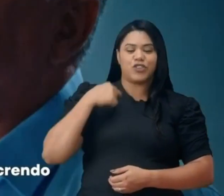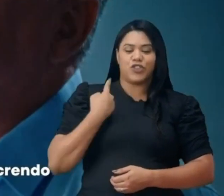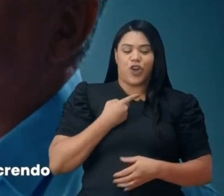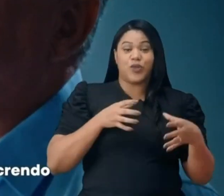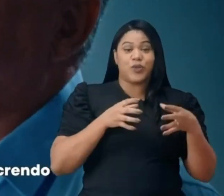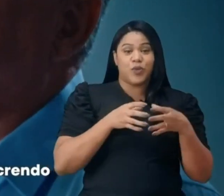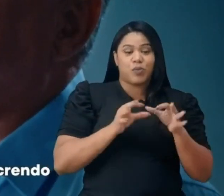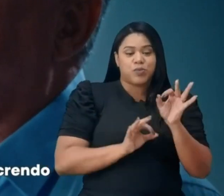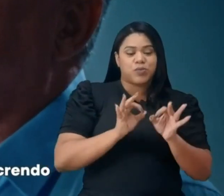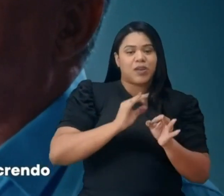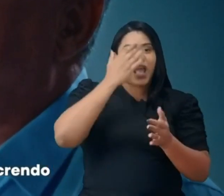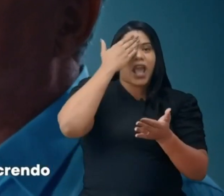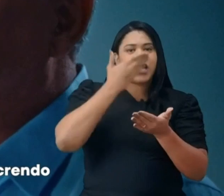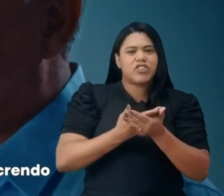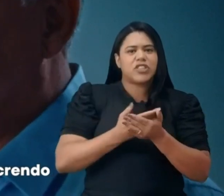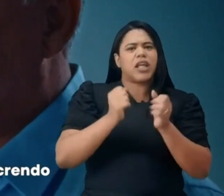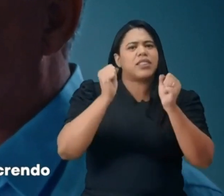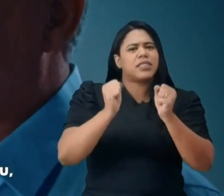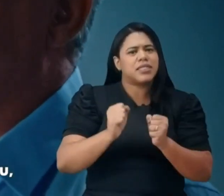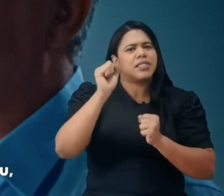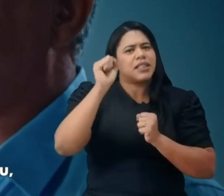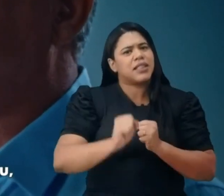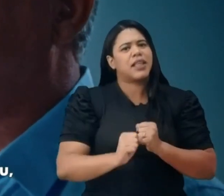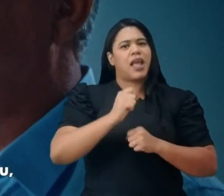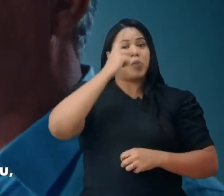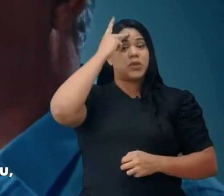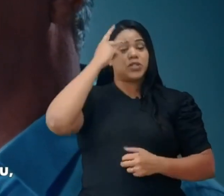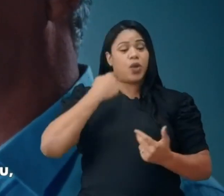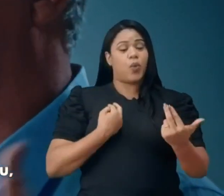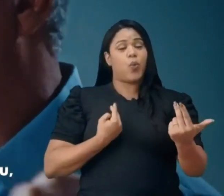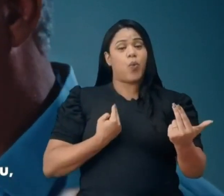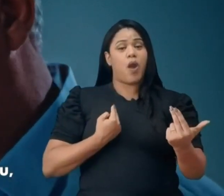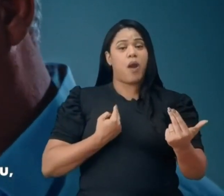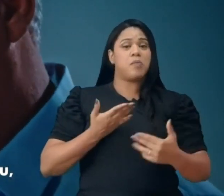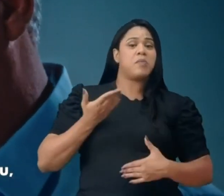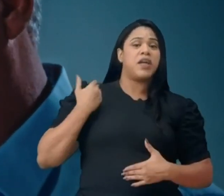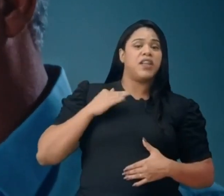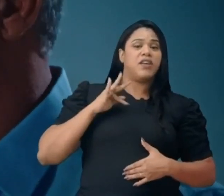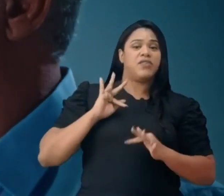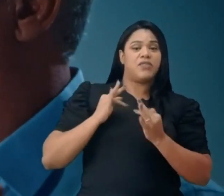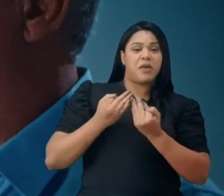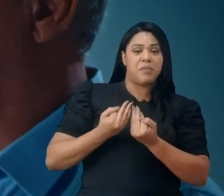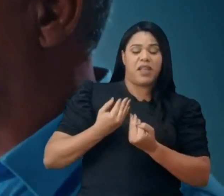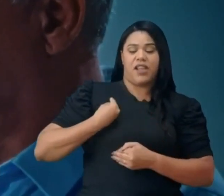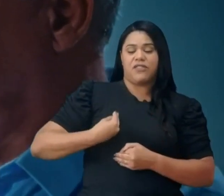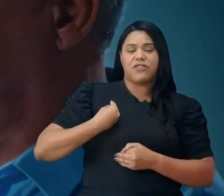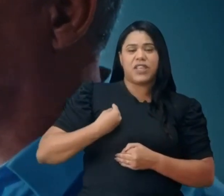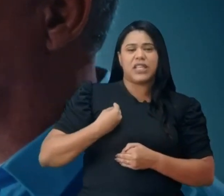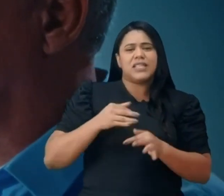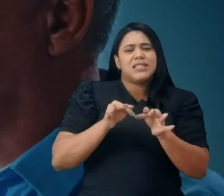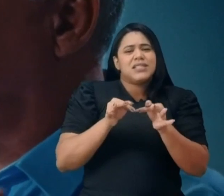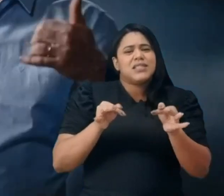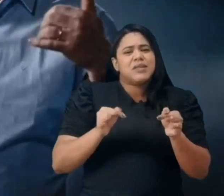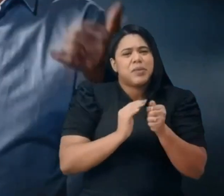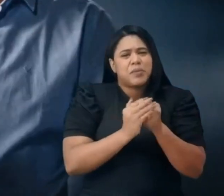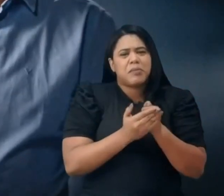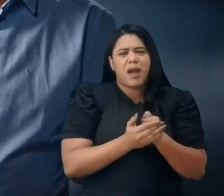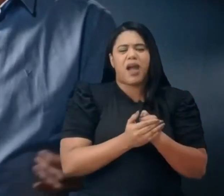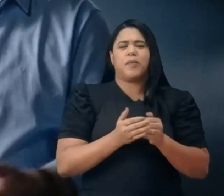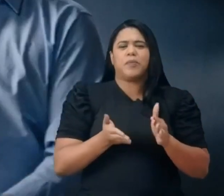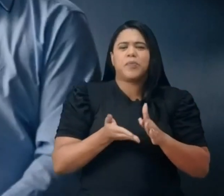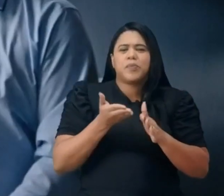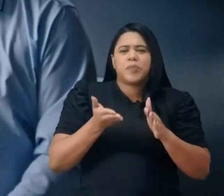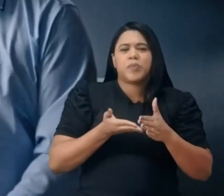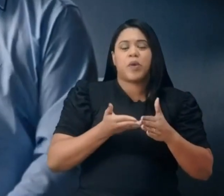frente. Eu acho que a gente tem que estar crendo que é possível. Pessoas como eu, que vieram de uma periferia, de um